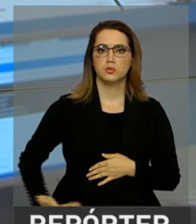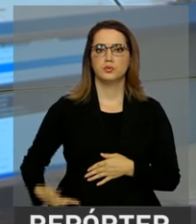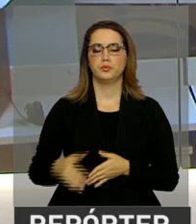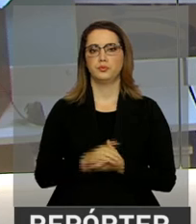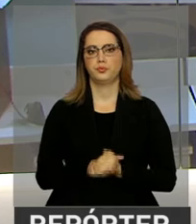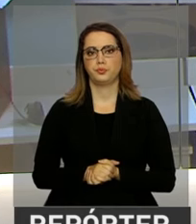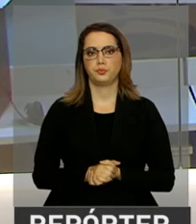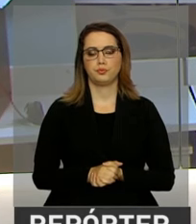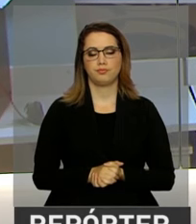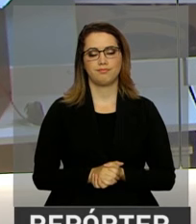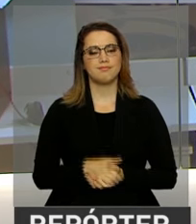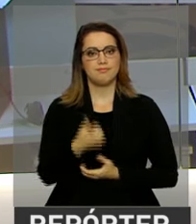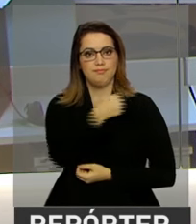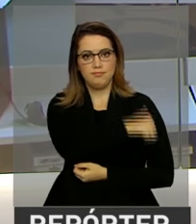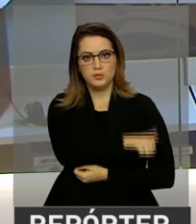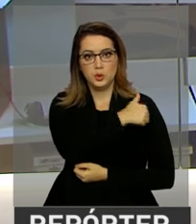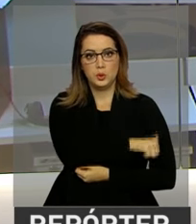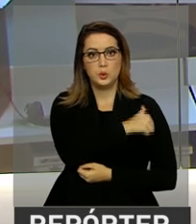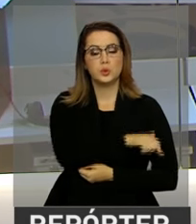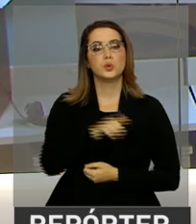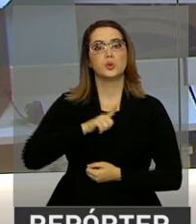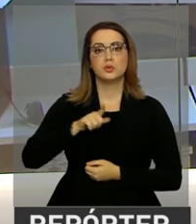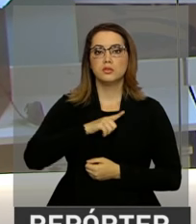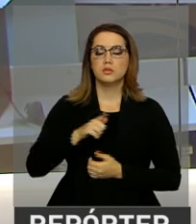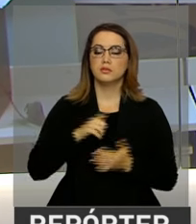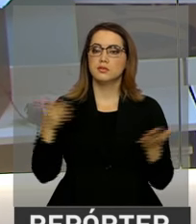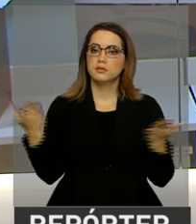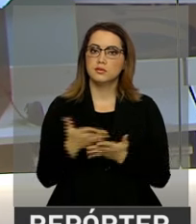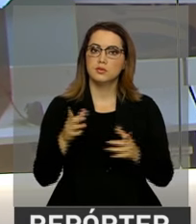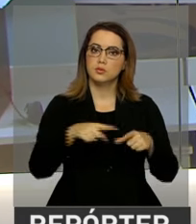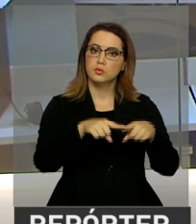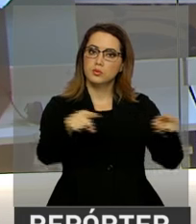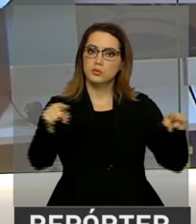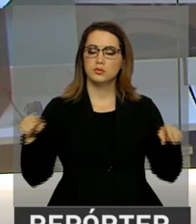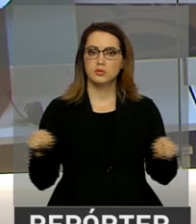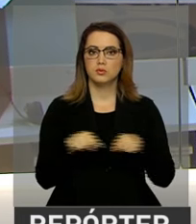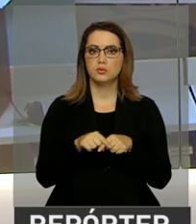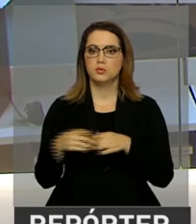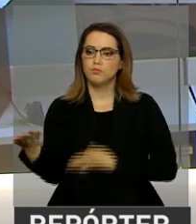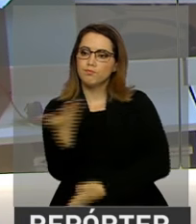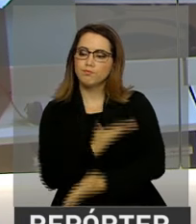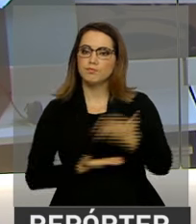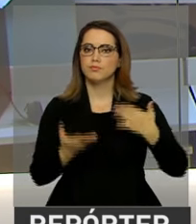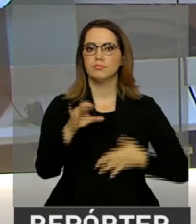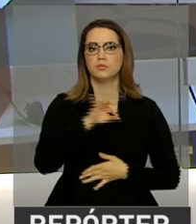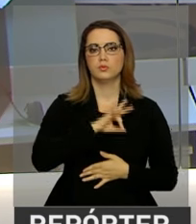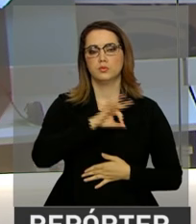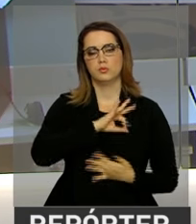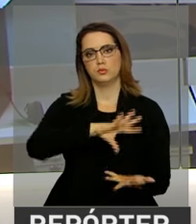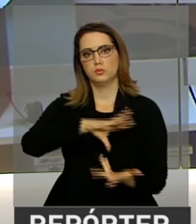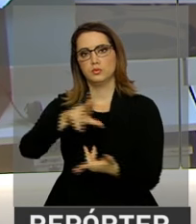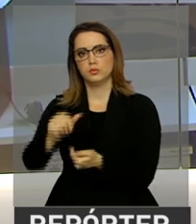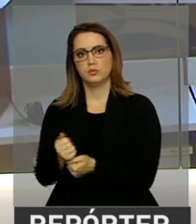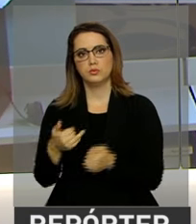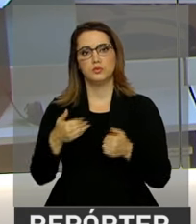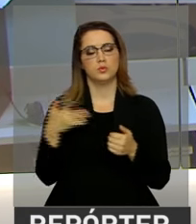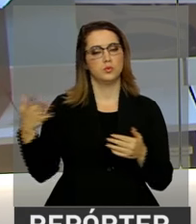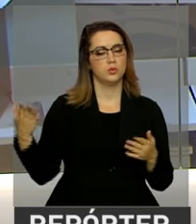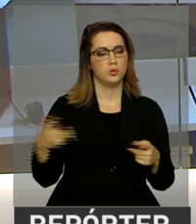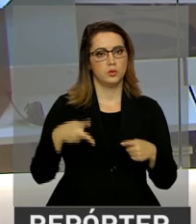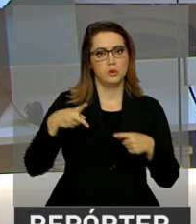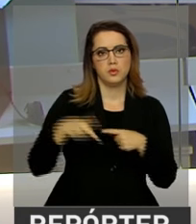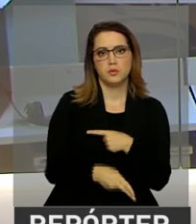Faria. E o Rio de Janeiro tem agora um Centro de Cooperação Policial Internacional que foi inaugurado nesta